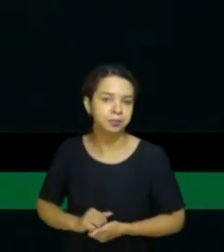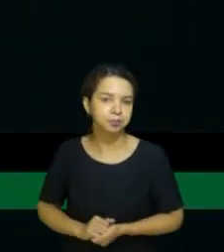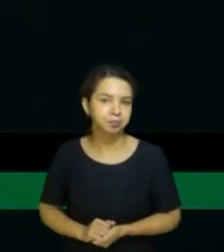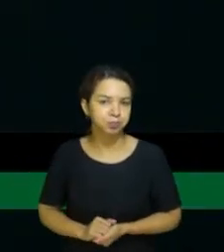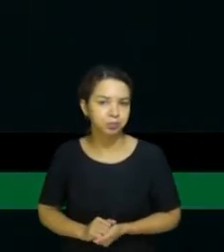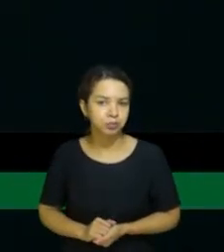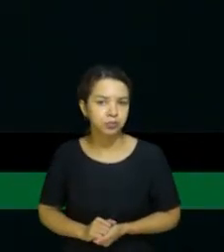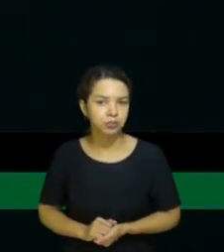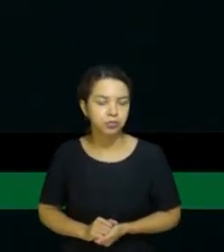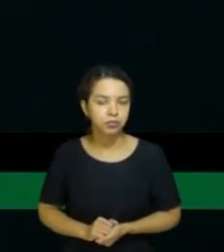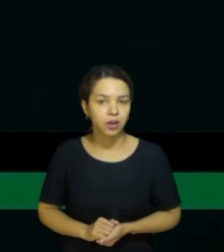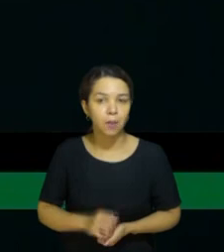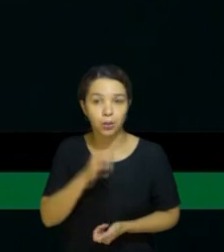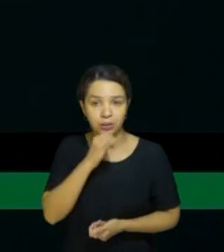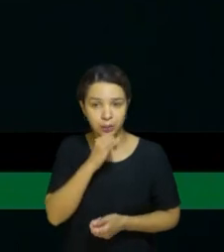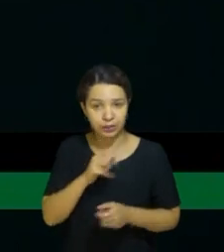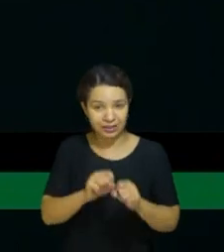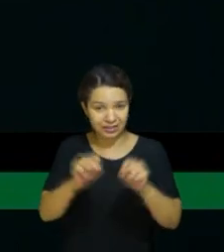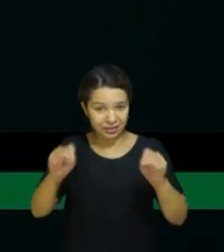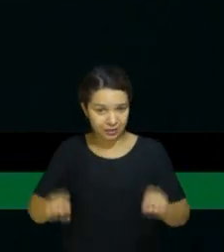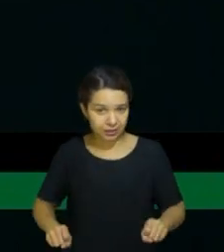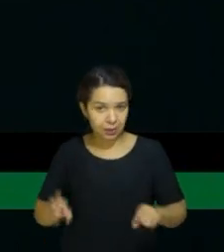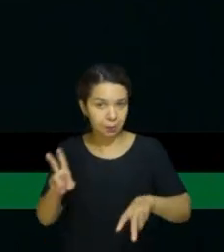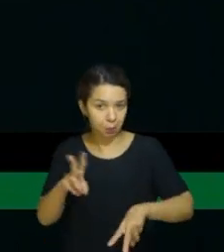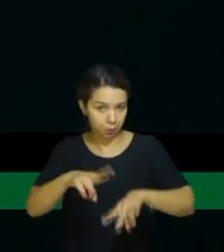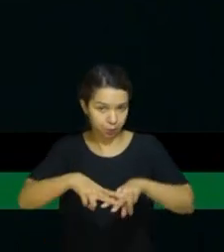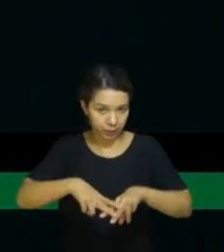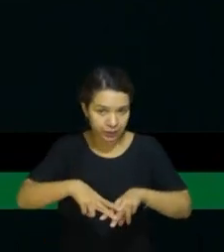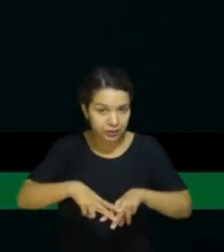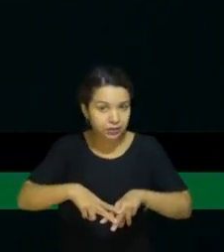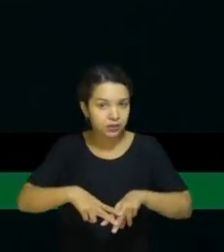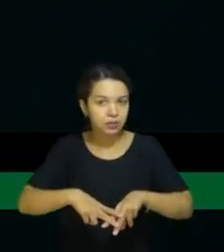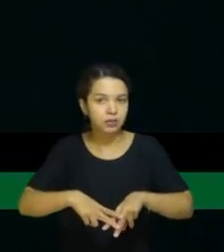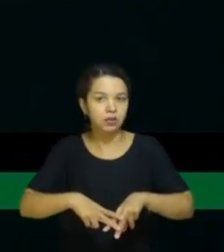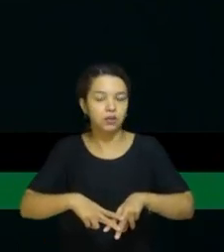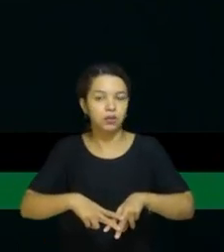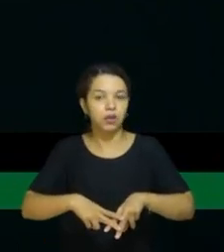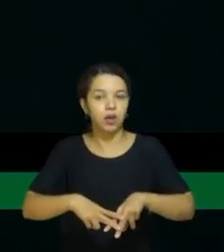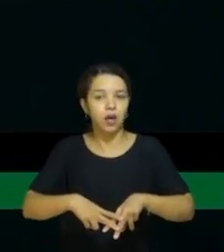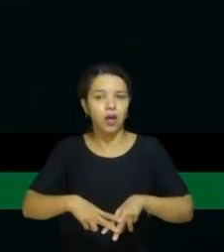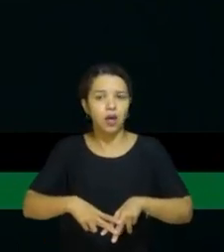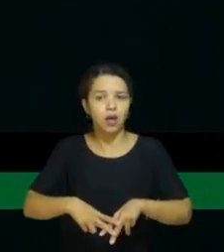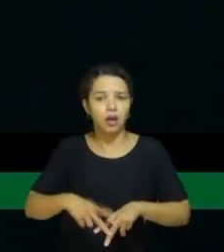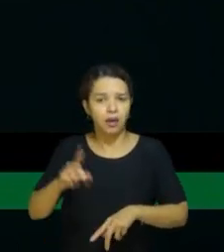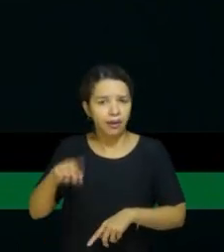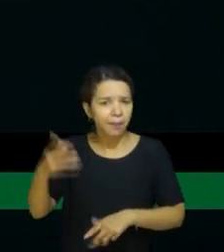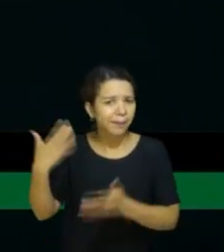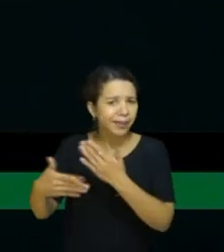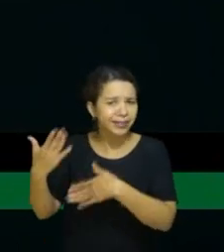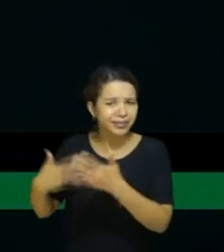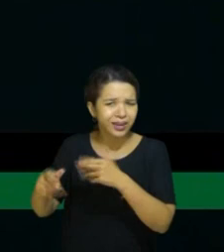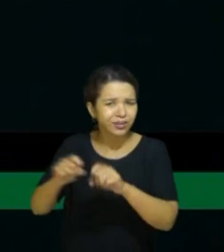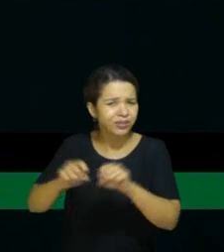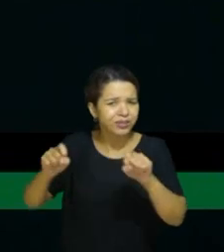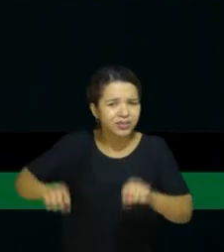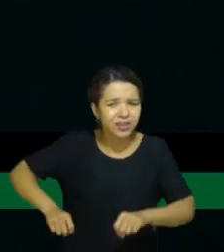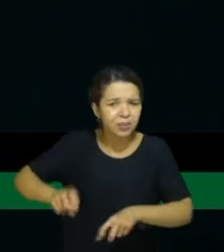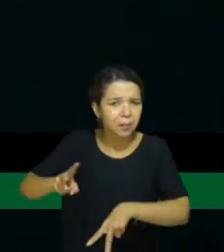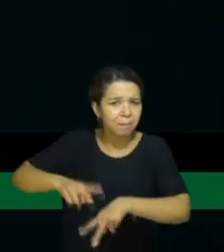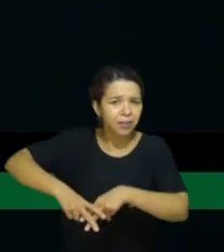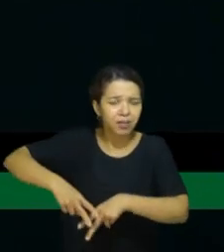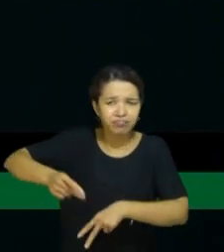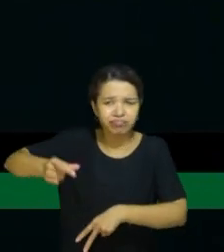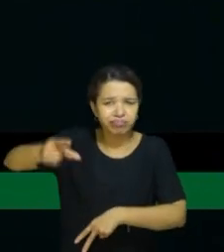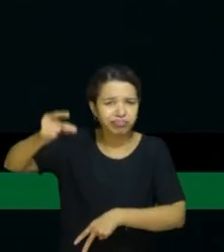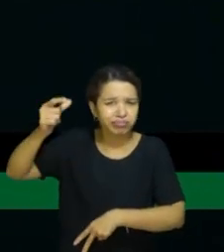nossos nosso sistema prisional deputado Silva era um era um sistema prisional arcaico com uma com